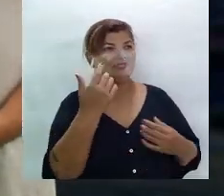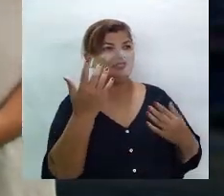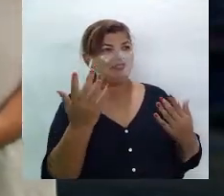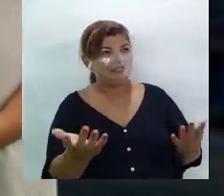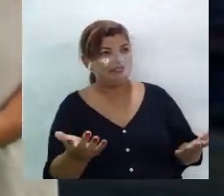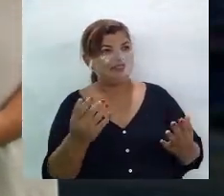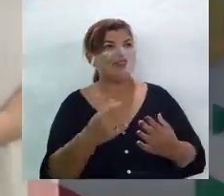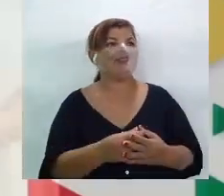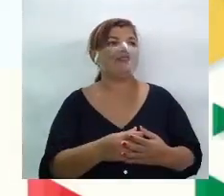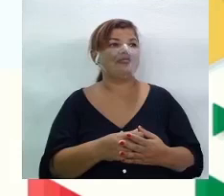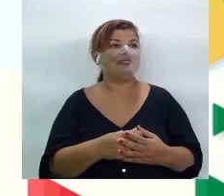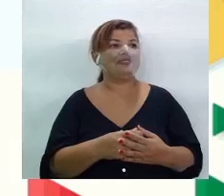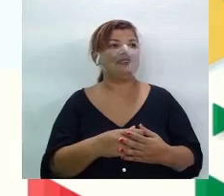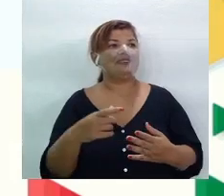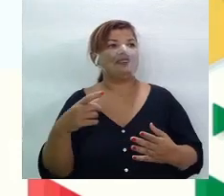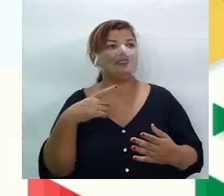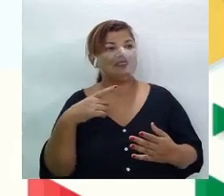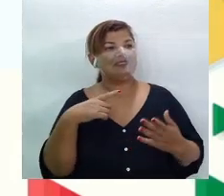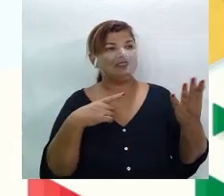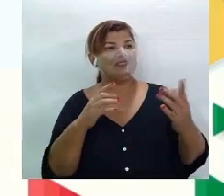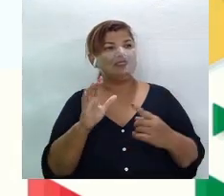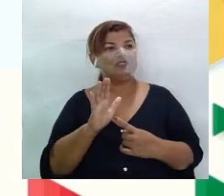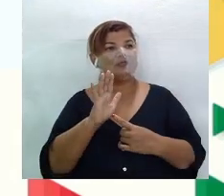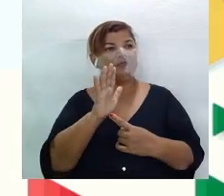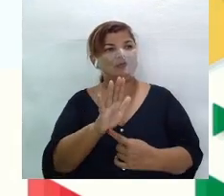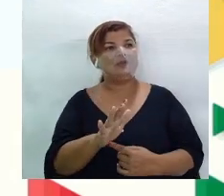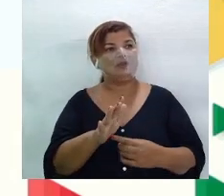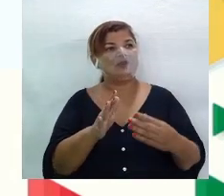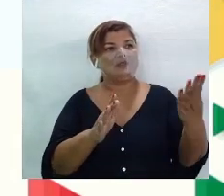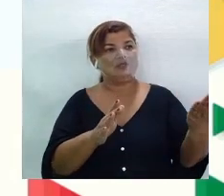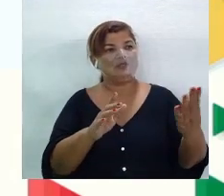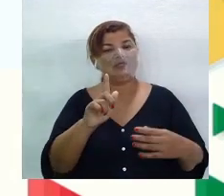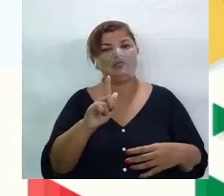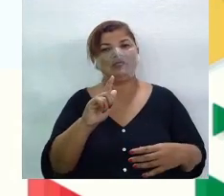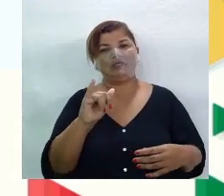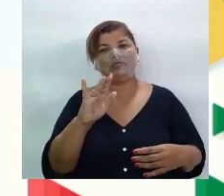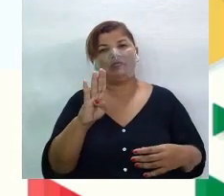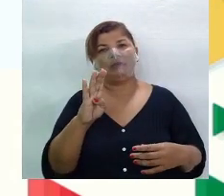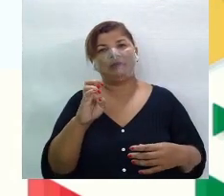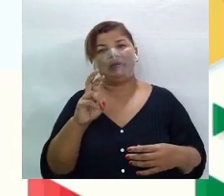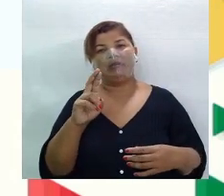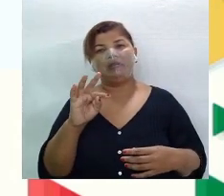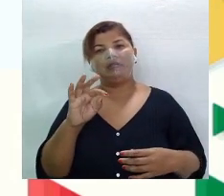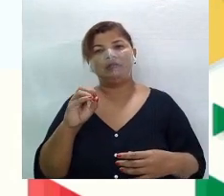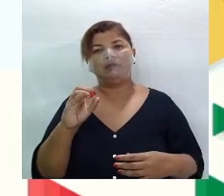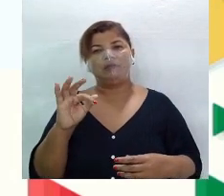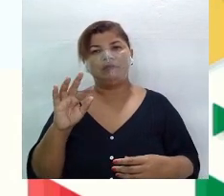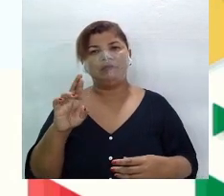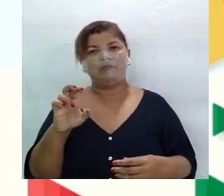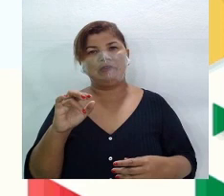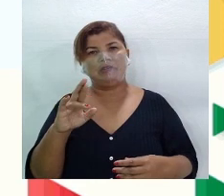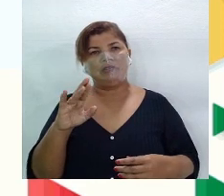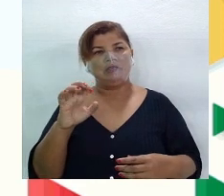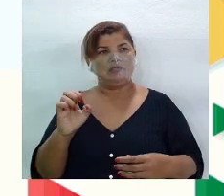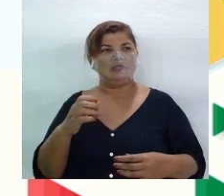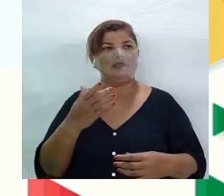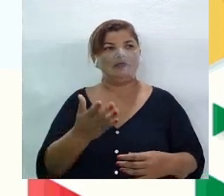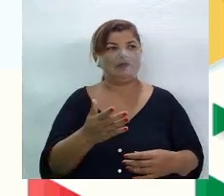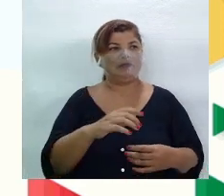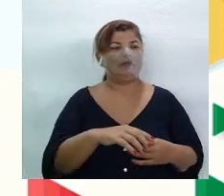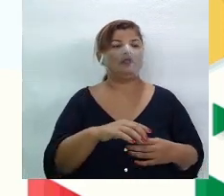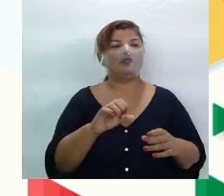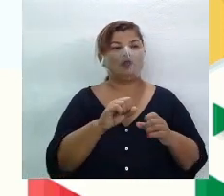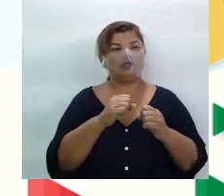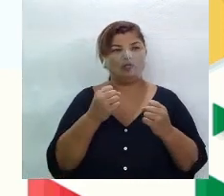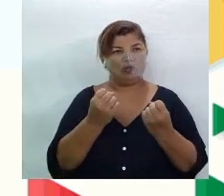aqui nós temos, quem é esse rapaz da tela? Esse é o nosso grande Gilberto Freire, professor Robson. Nosso sociólogo, antropólogo,